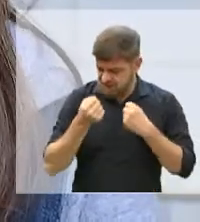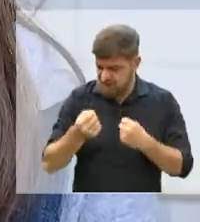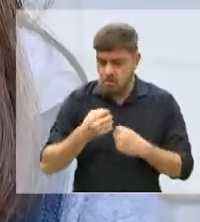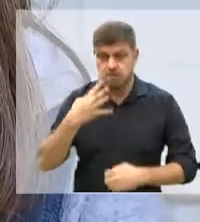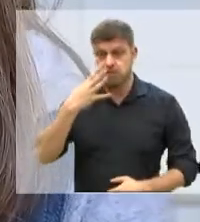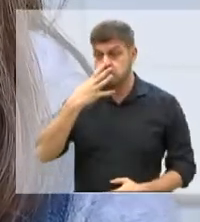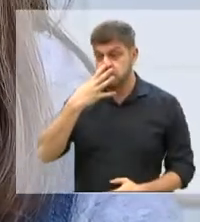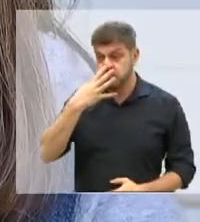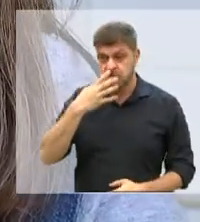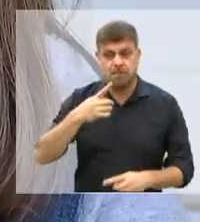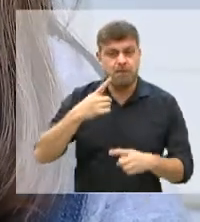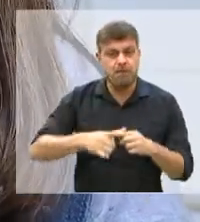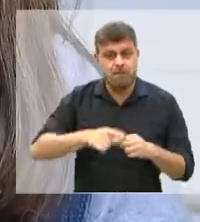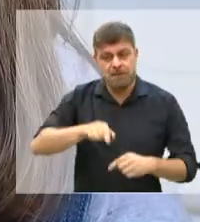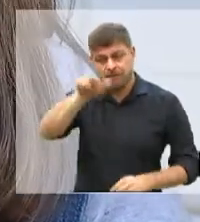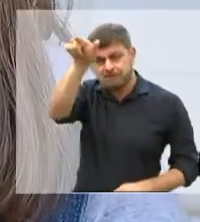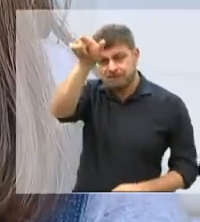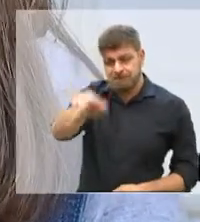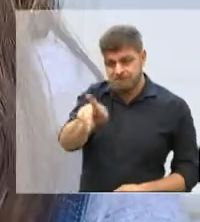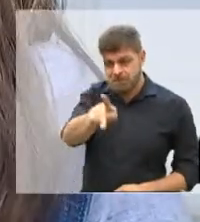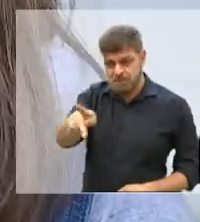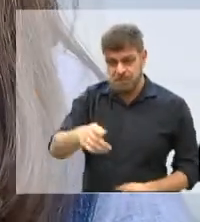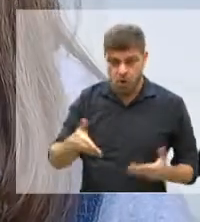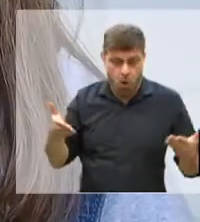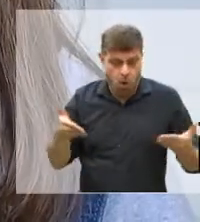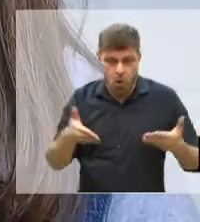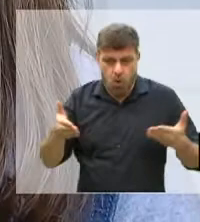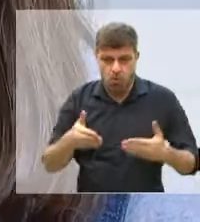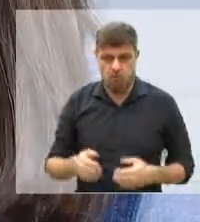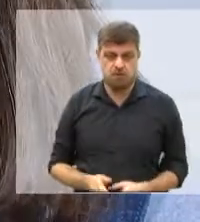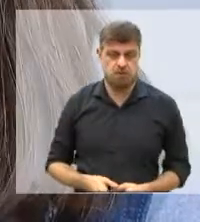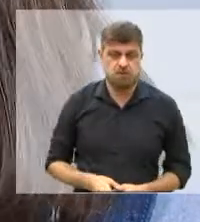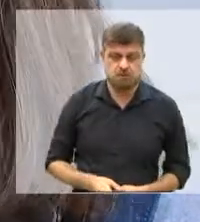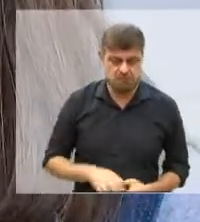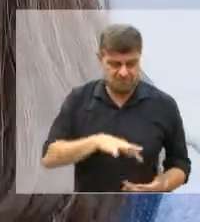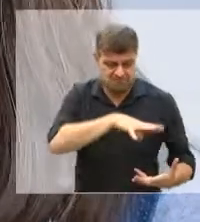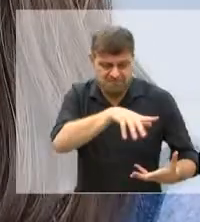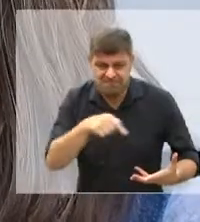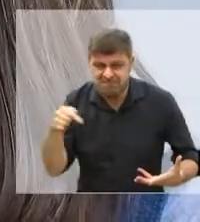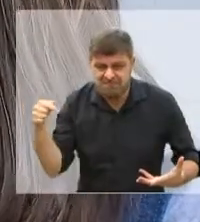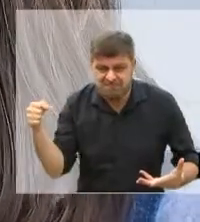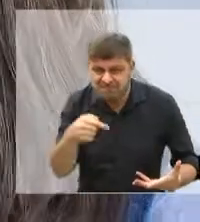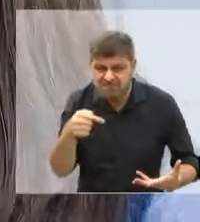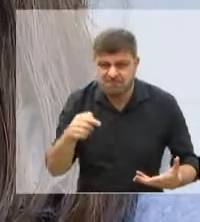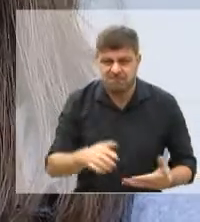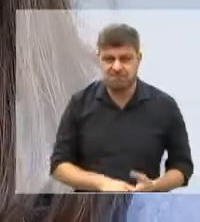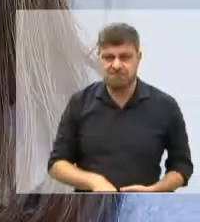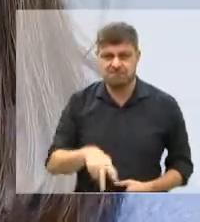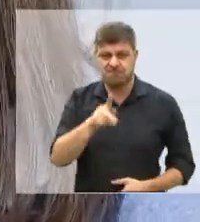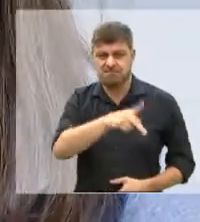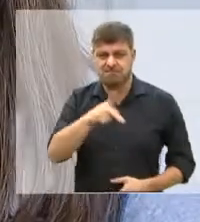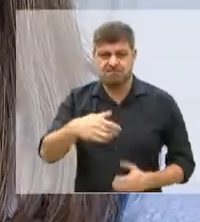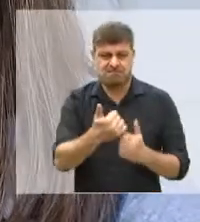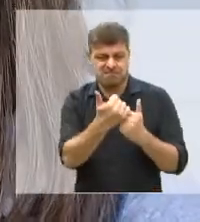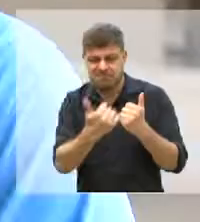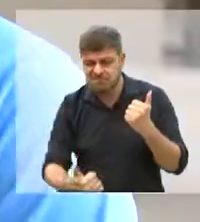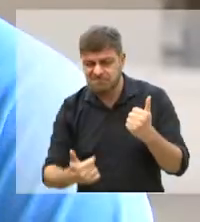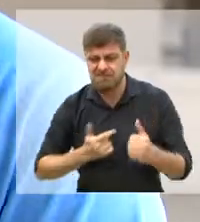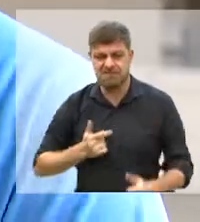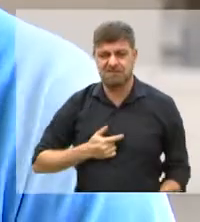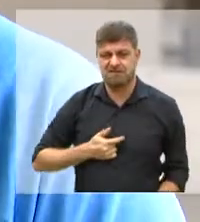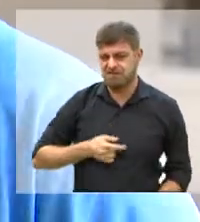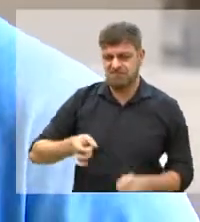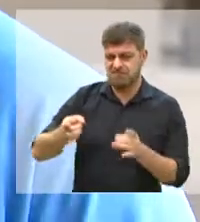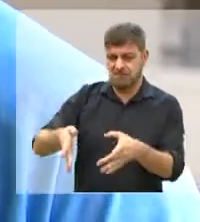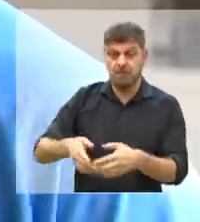muito, porque na cidade de hoje, nos anos de hoje, isso não é... Tipo, eles estão deixando muito, tem muitos professores que desistem. São